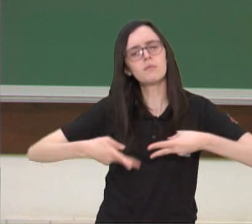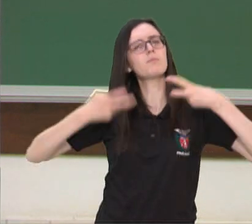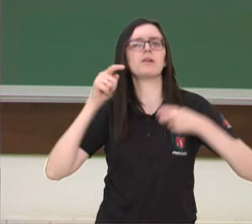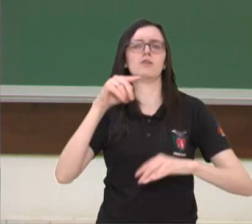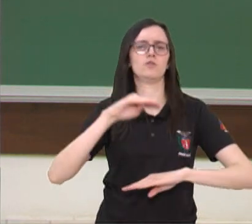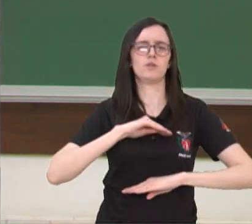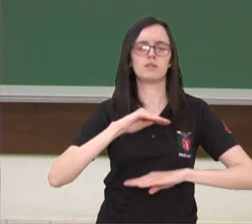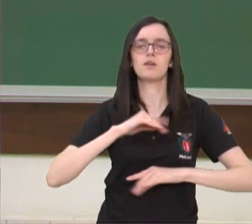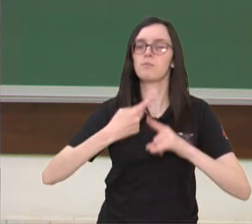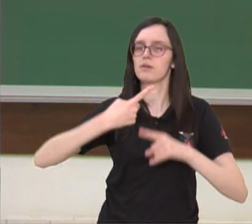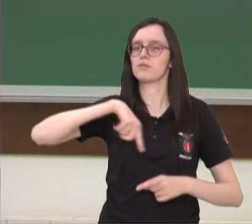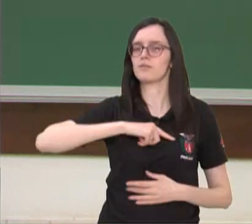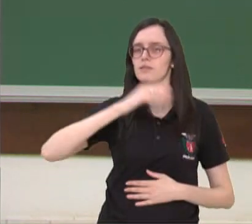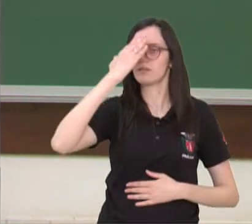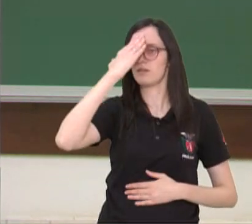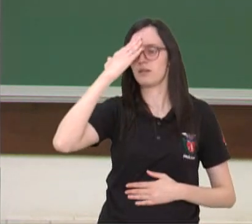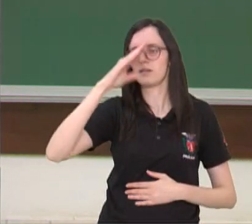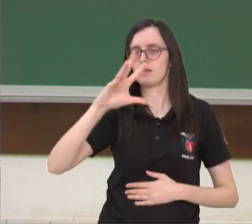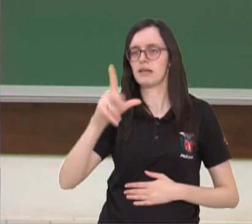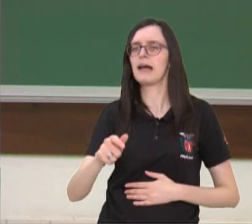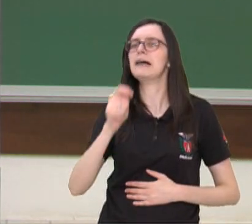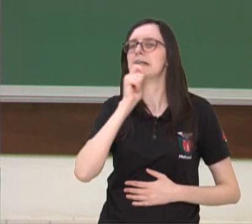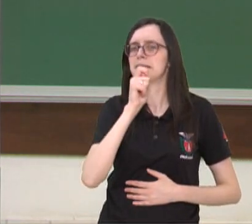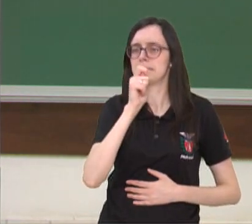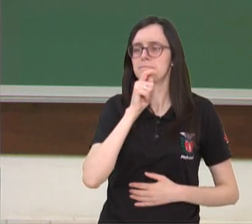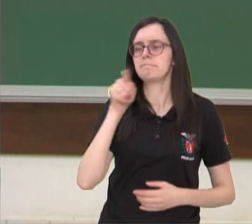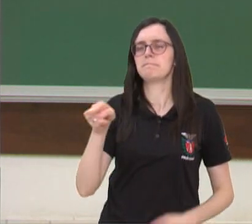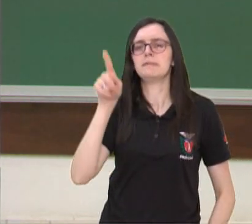Porque sabemos que a África ainda é palco